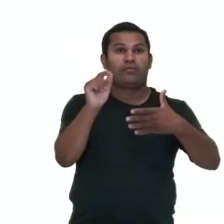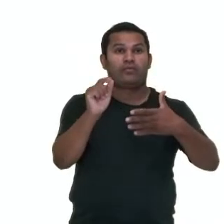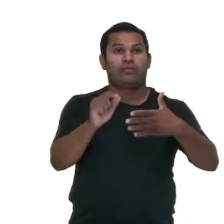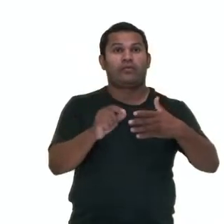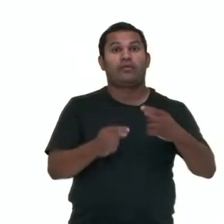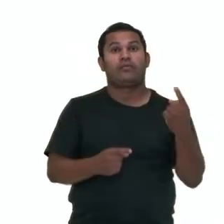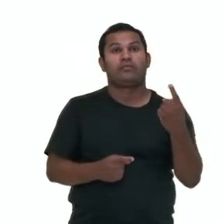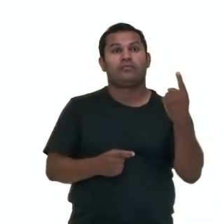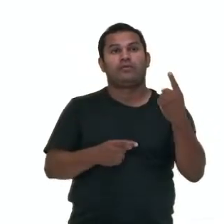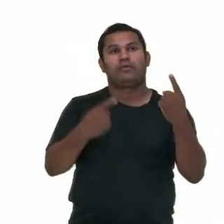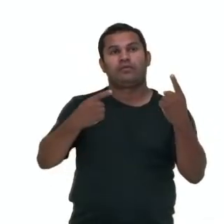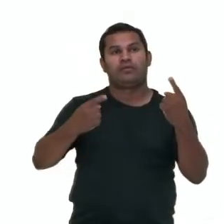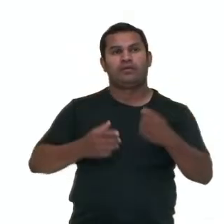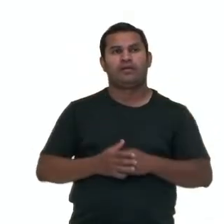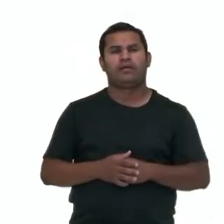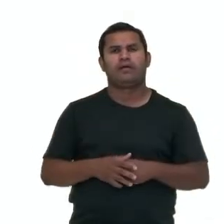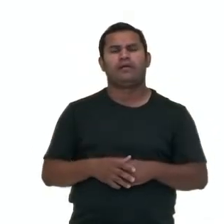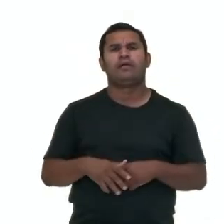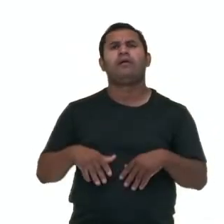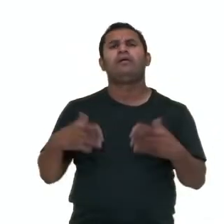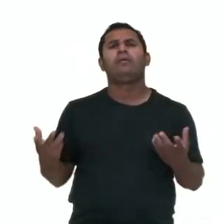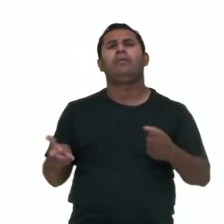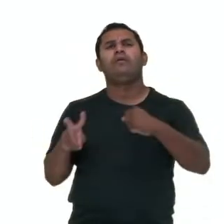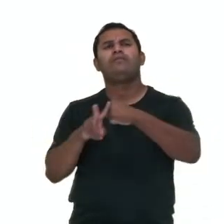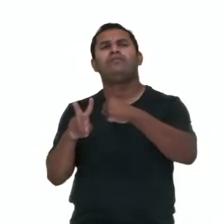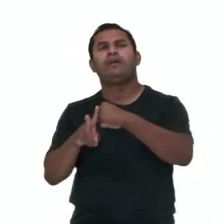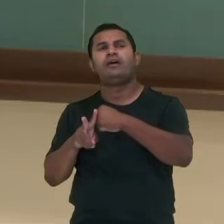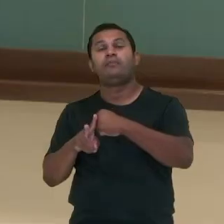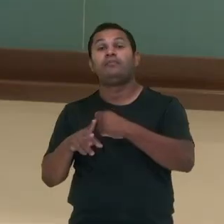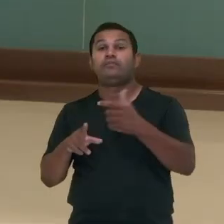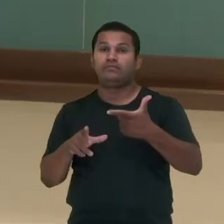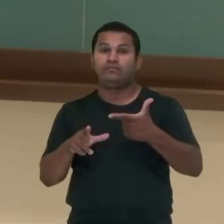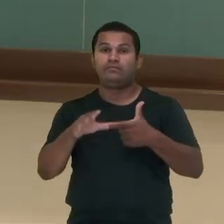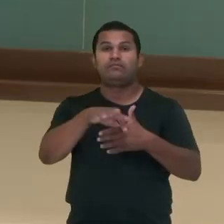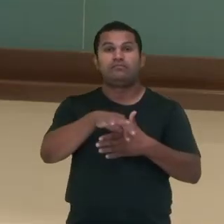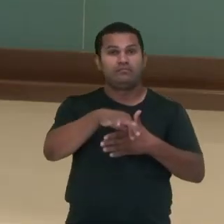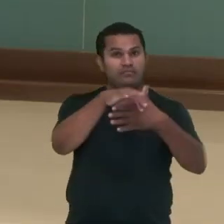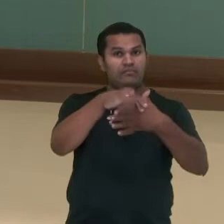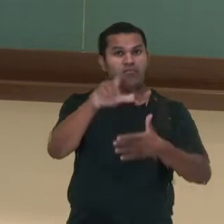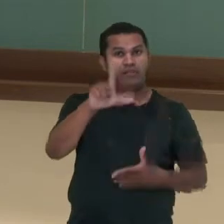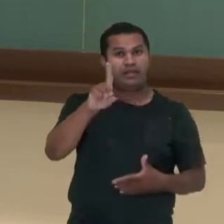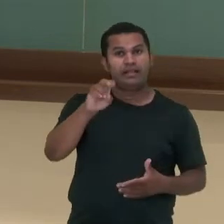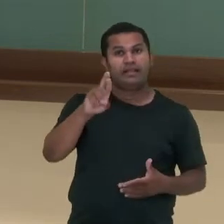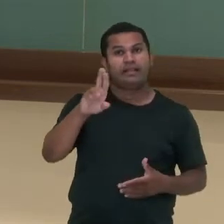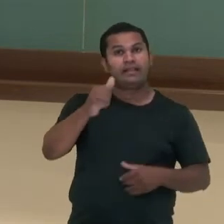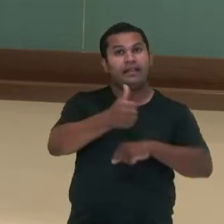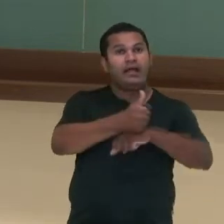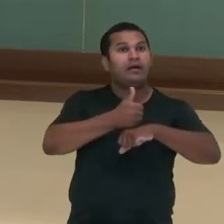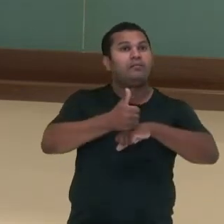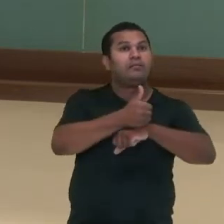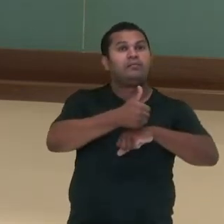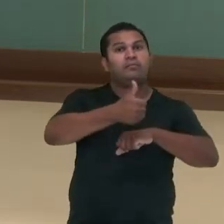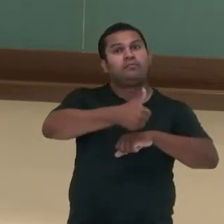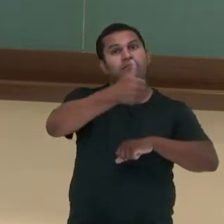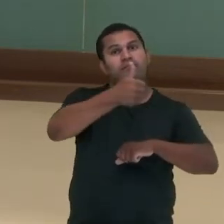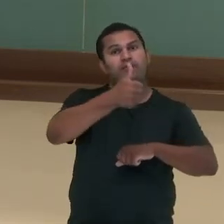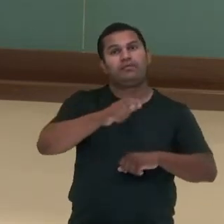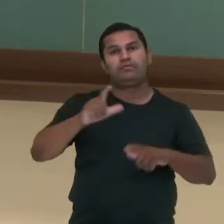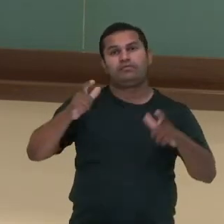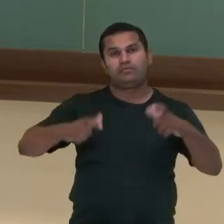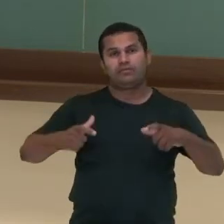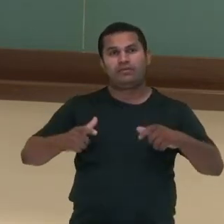por esse verbo é a ação de liderar então o verbo liderar expressa ação